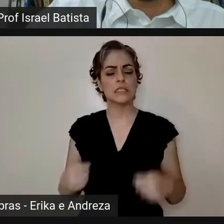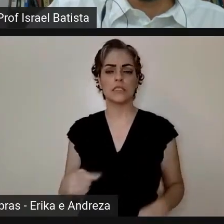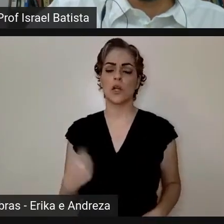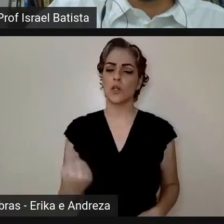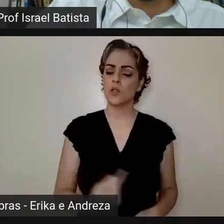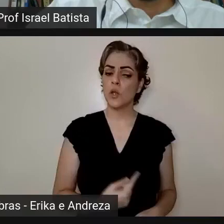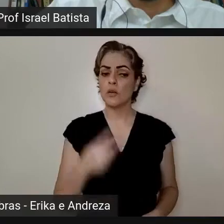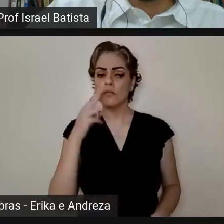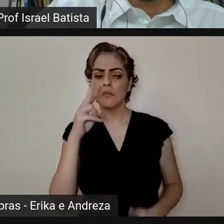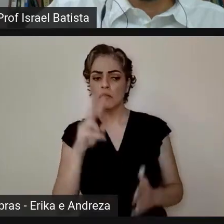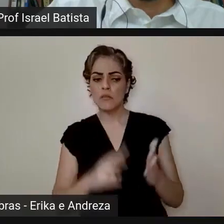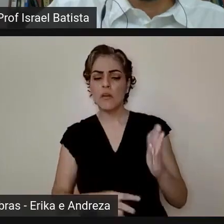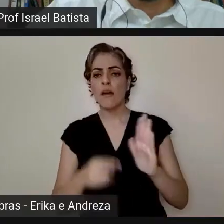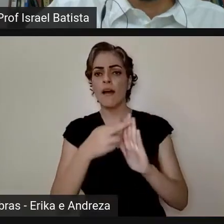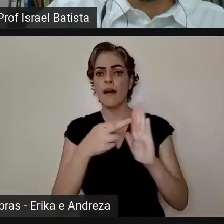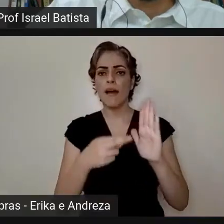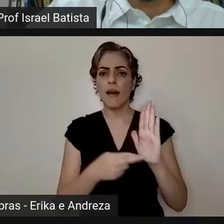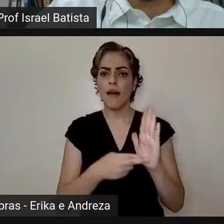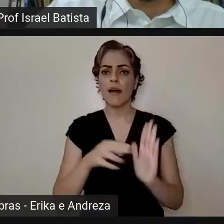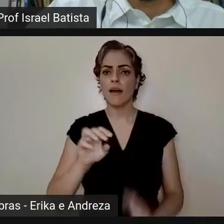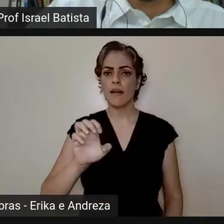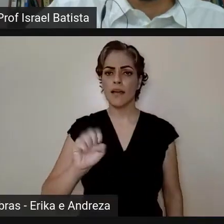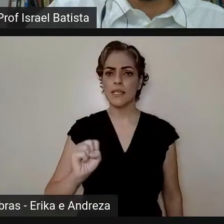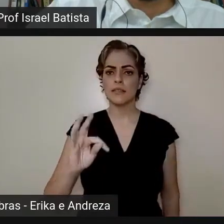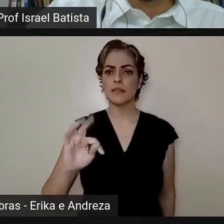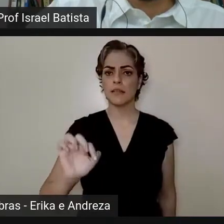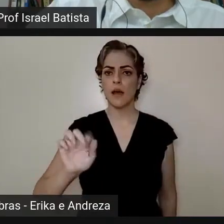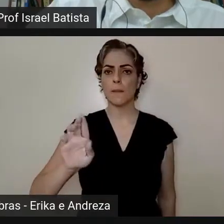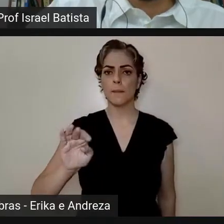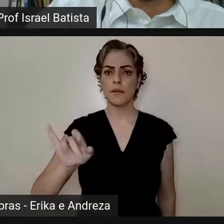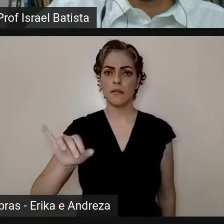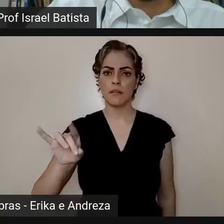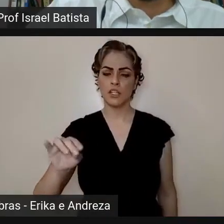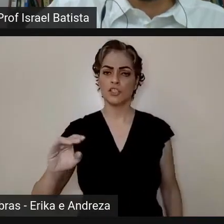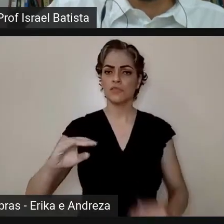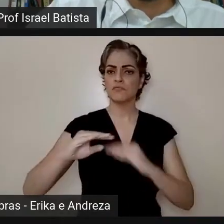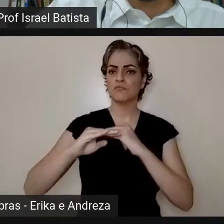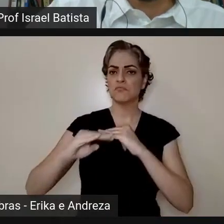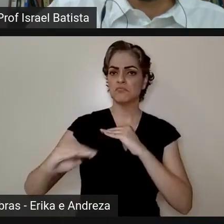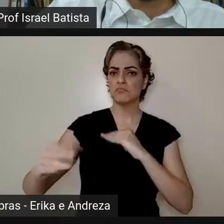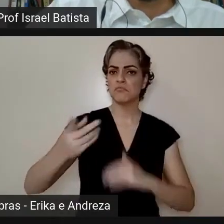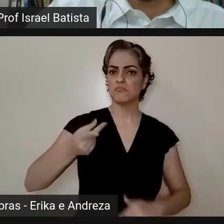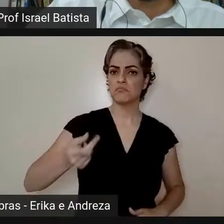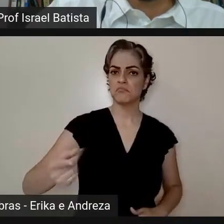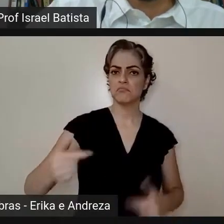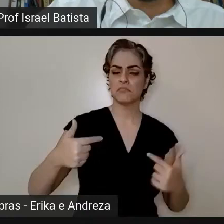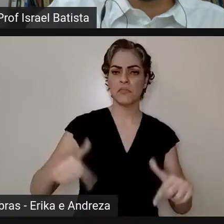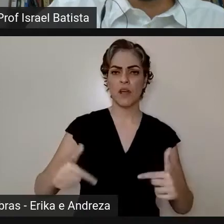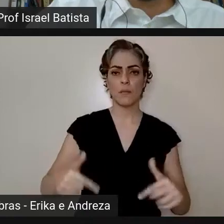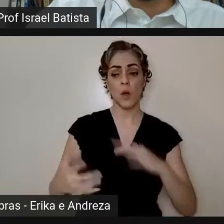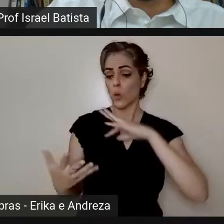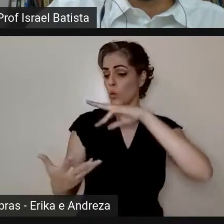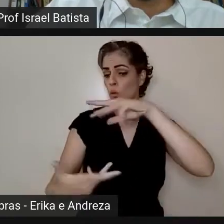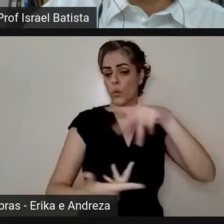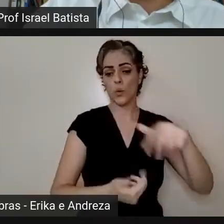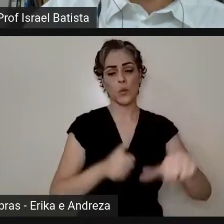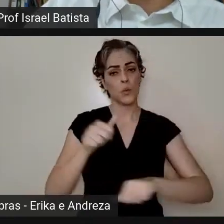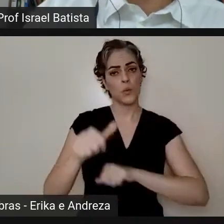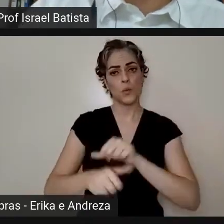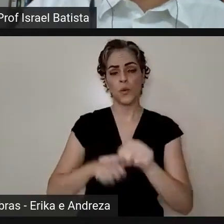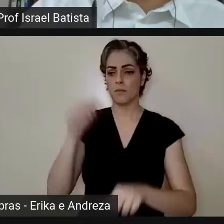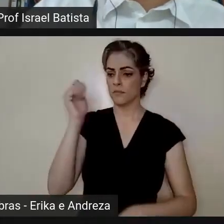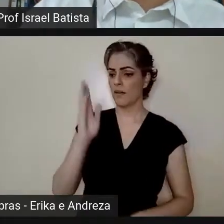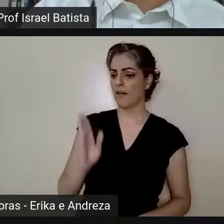estão adequadas ou não? O mundo inteiro está revendo suas regras de estabilidade, que no Brasil já não funcionam. Né? Hoje nós já temos 3